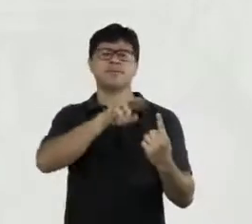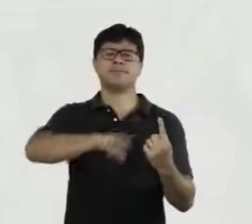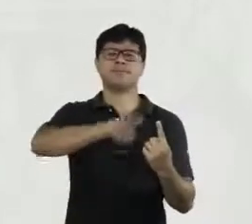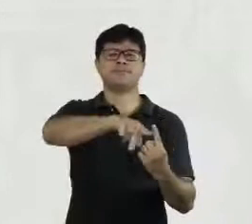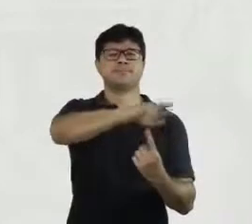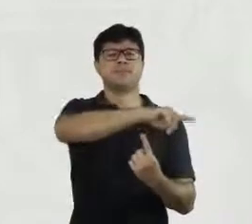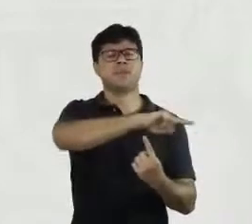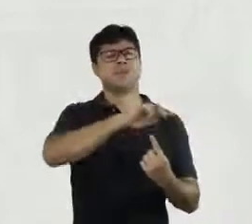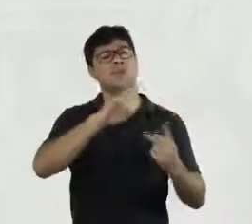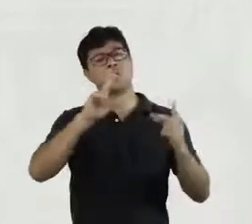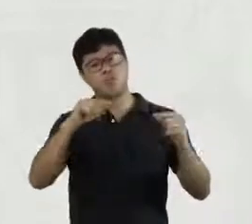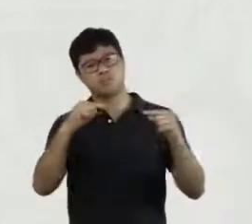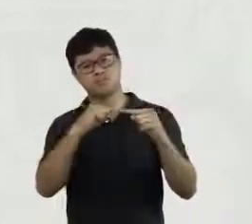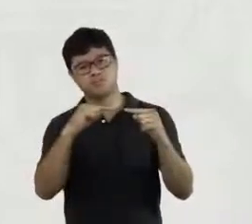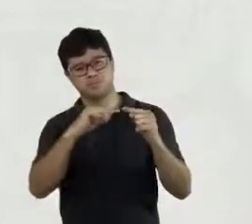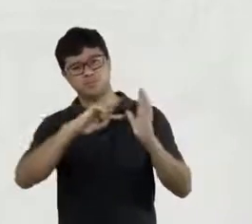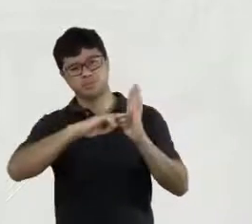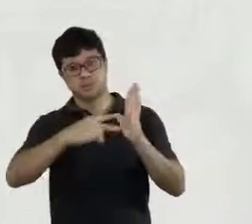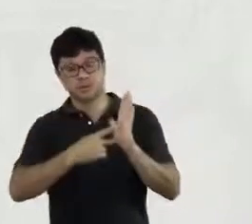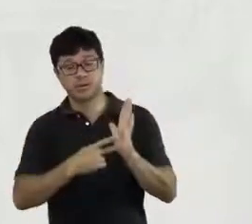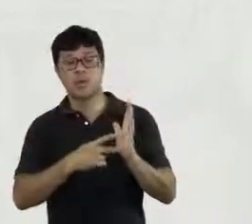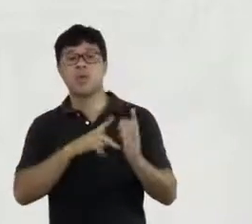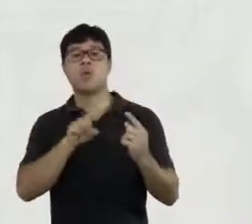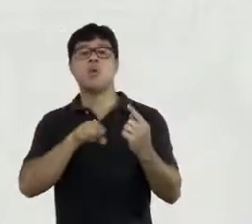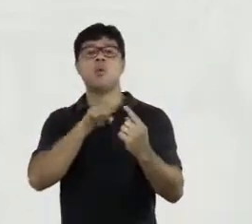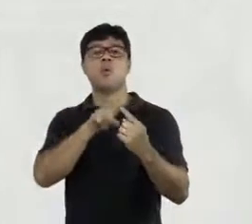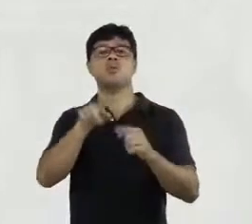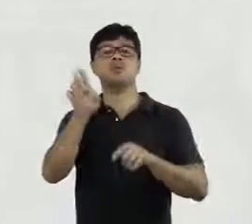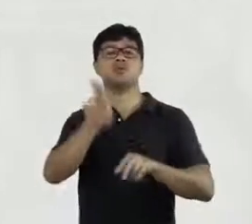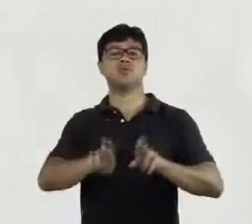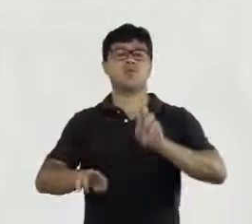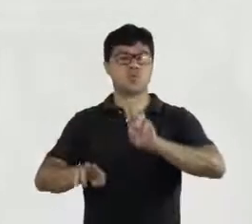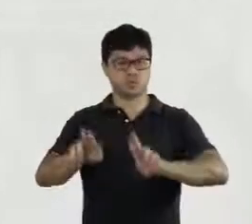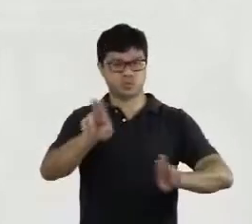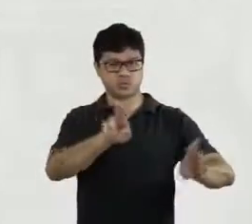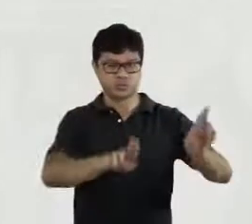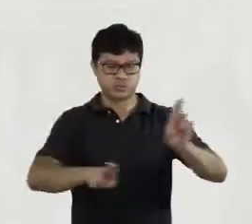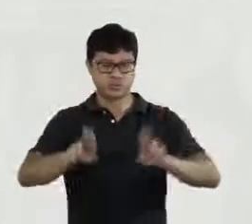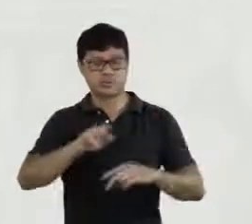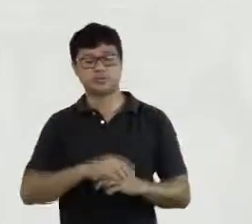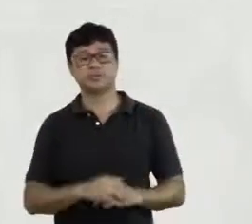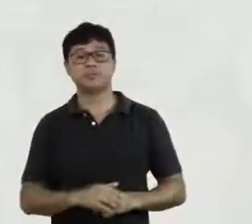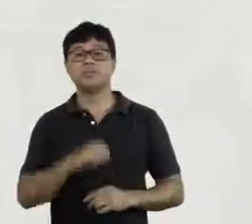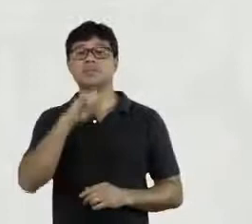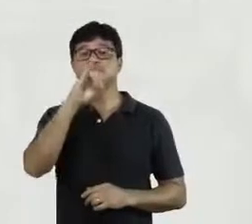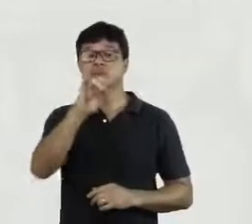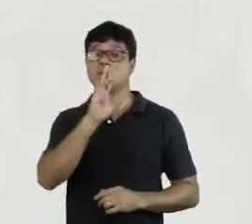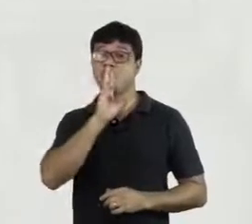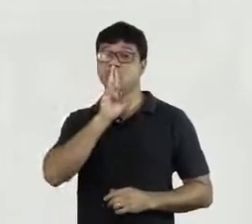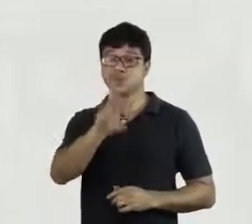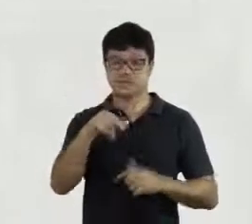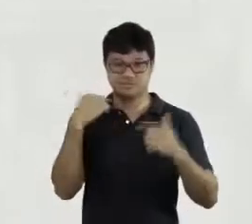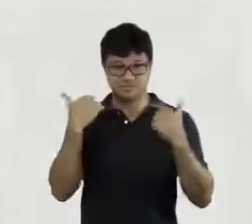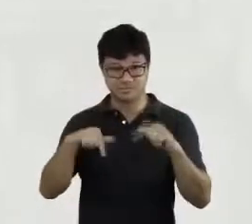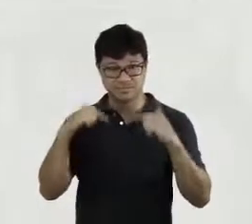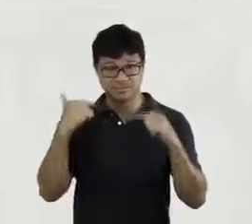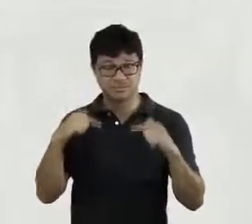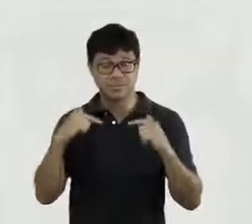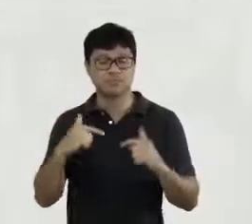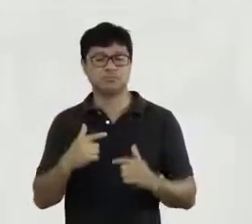finalidades, segundo a audiência que pode destinar o seu uso. Se o resultado previsto do